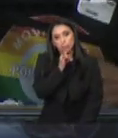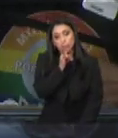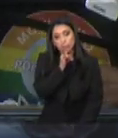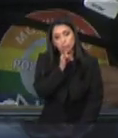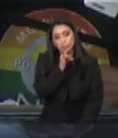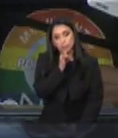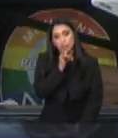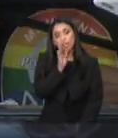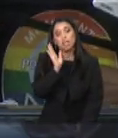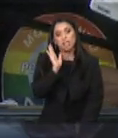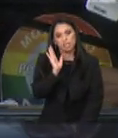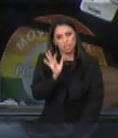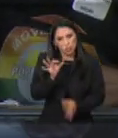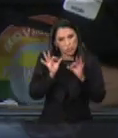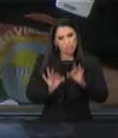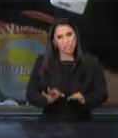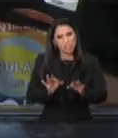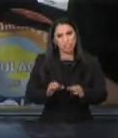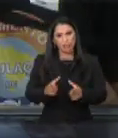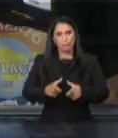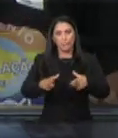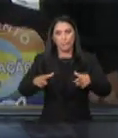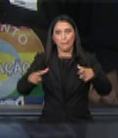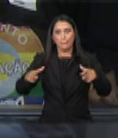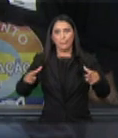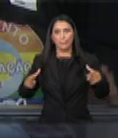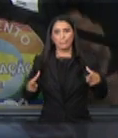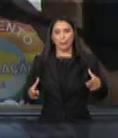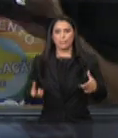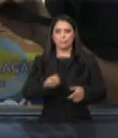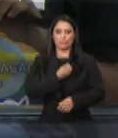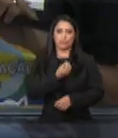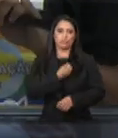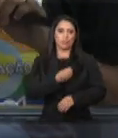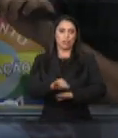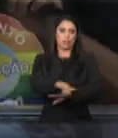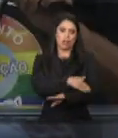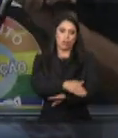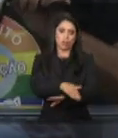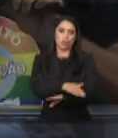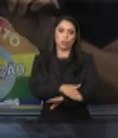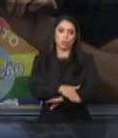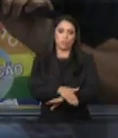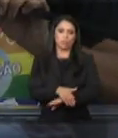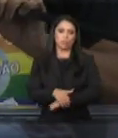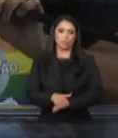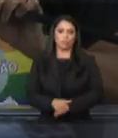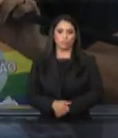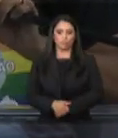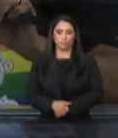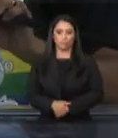já aumentou o Batalhão de pessoas vivendo em situação de rua